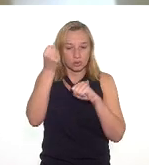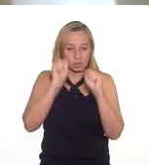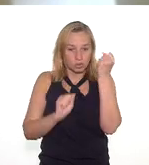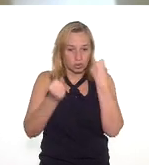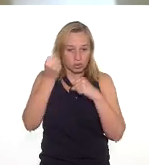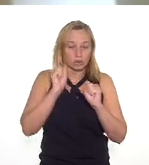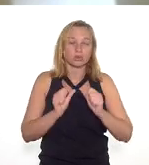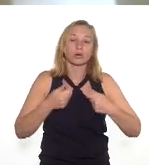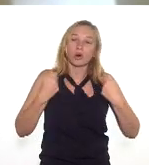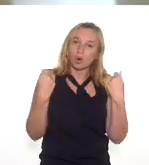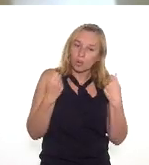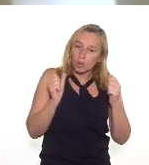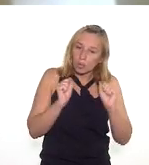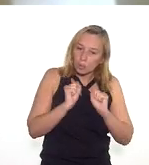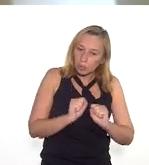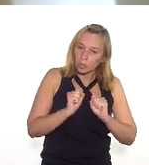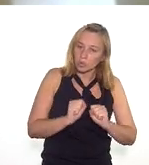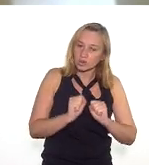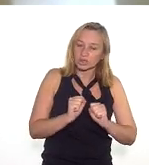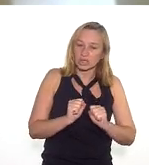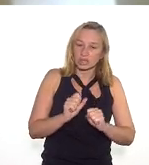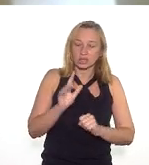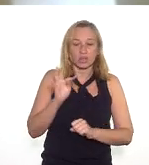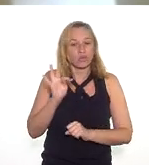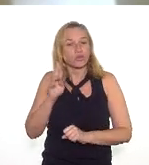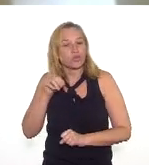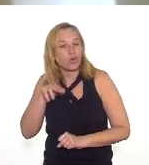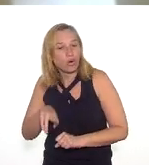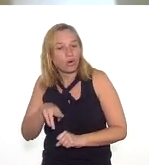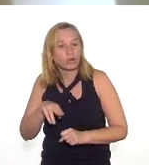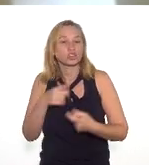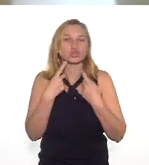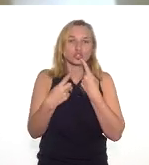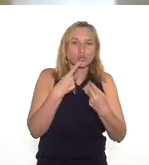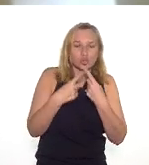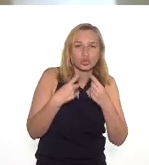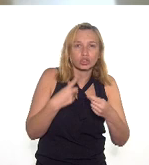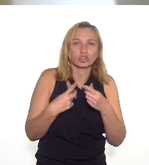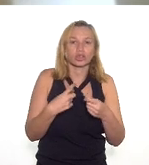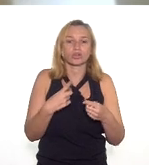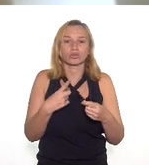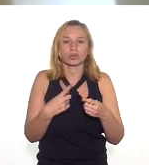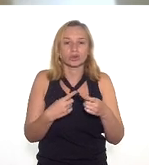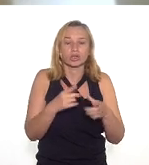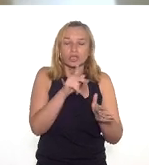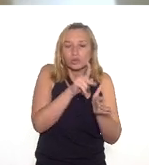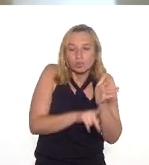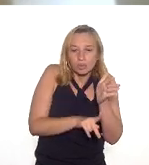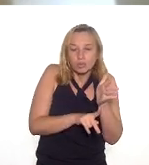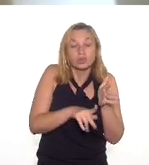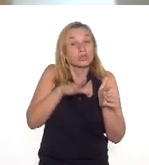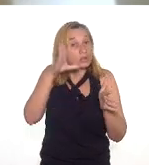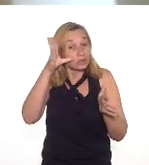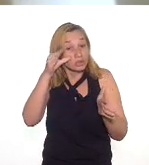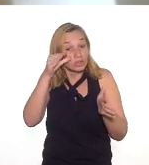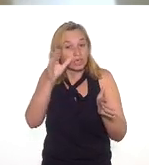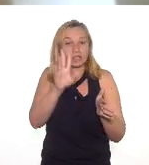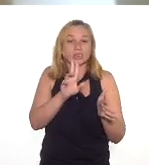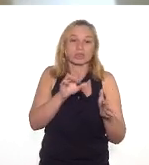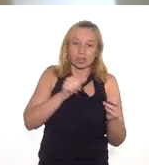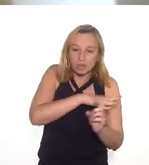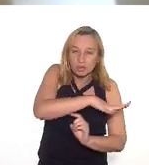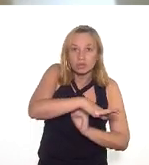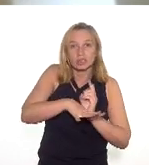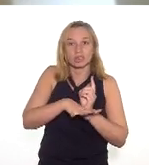gente pudesse ter um fórum de discussão de projetos de interesse da